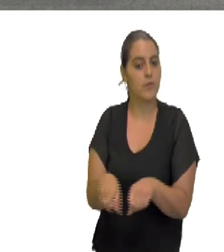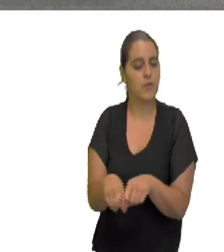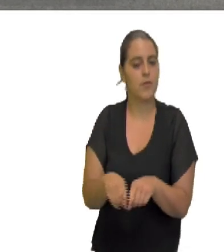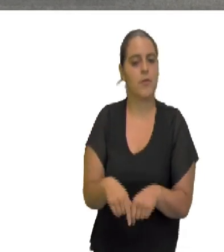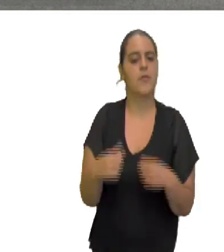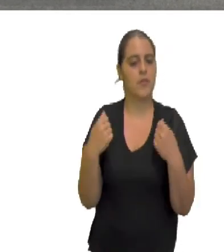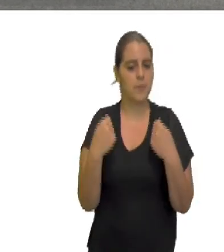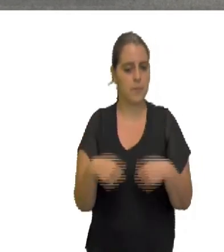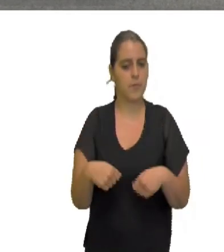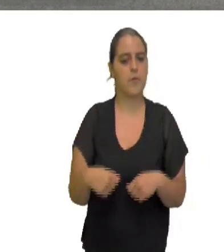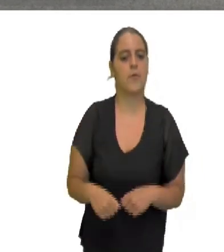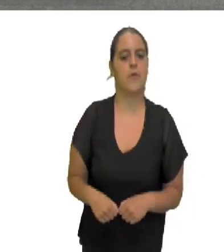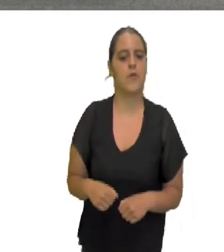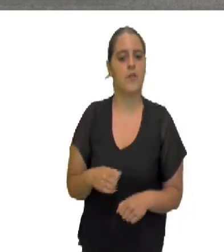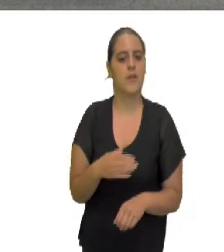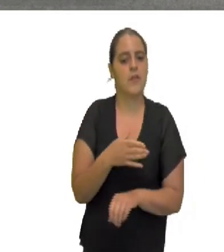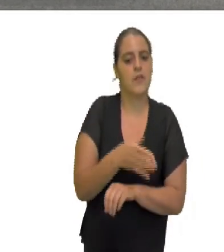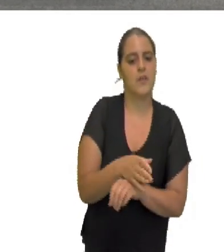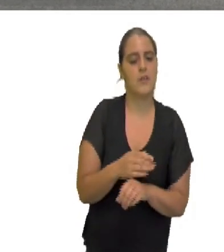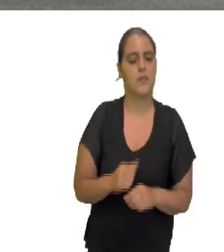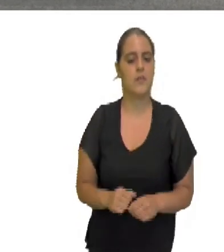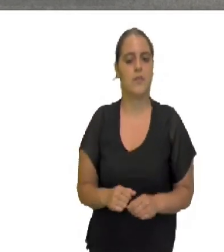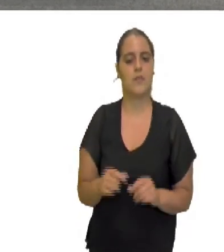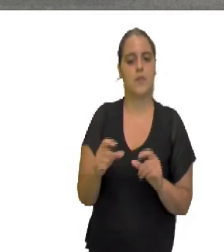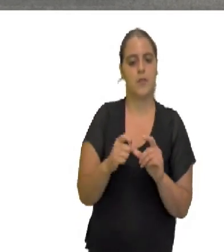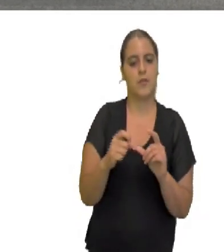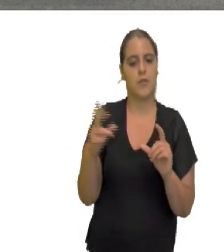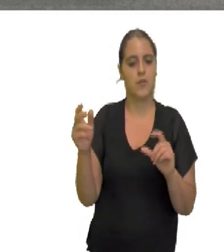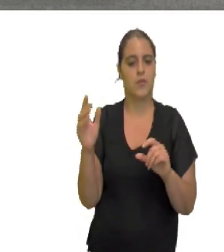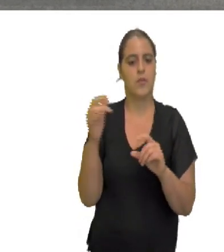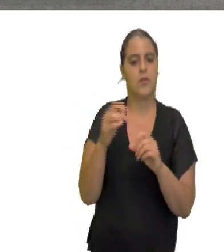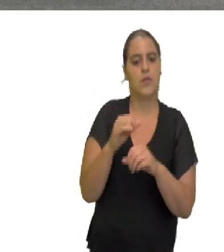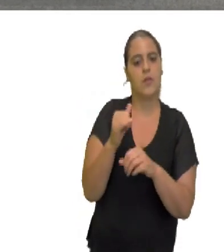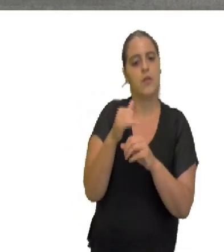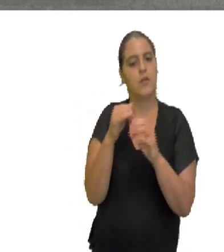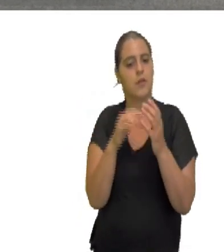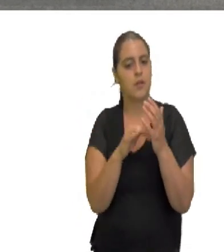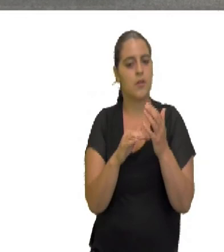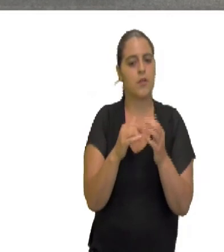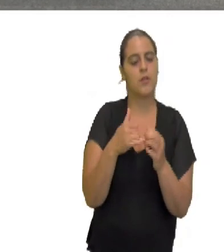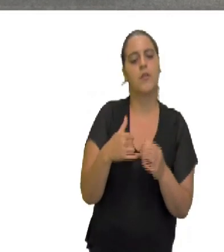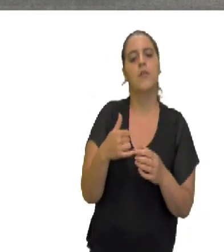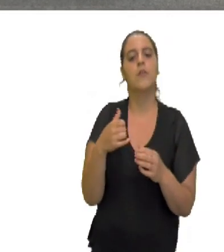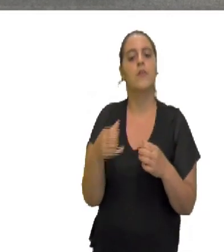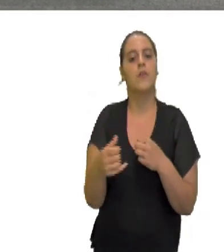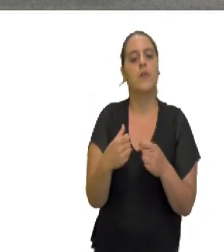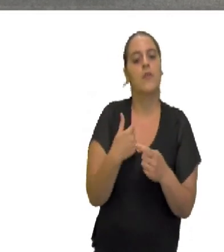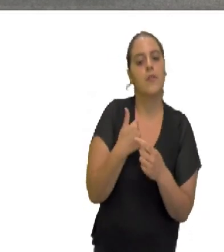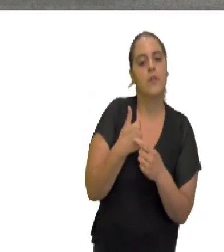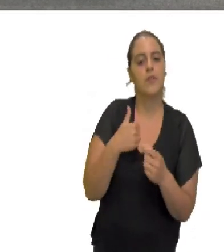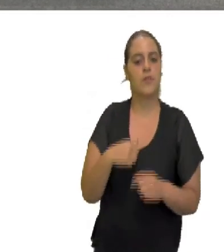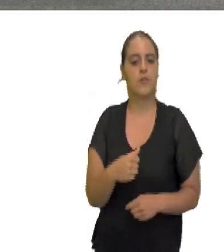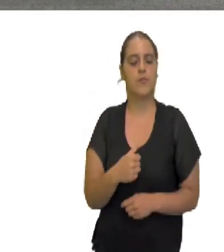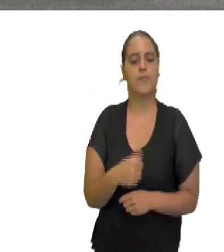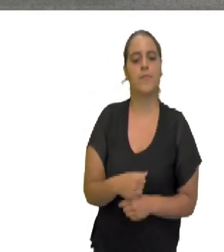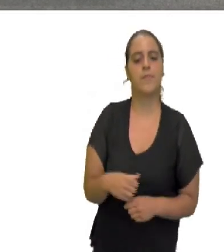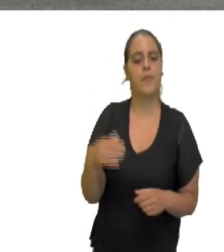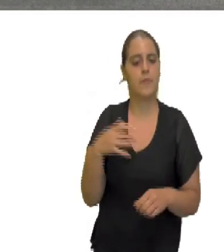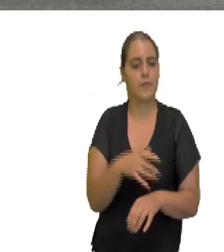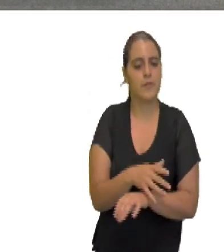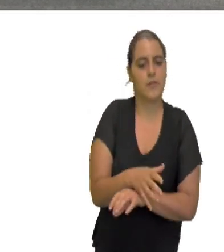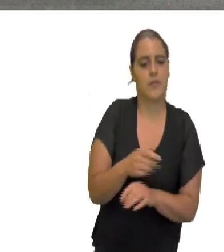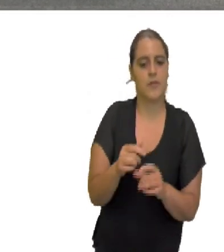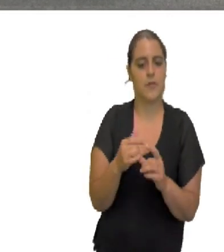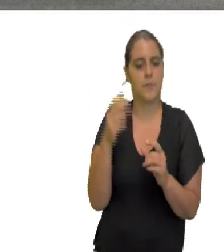vocês podem entrar lá no nosso canal do YouTube, se inscreva, ativa o sininho para você estar